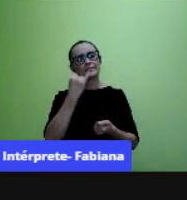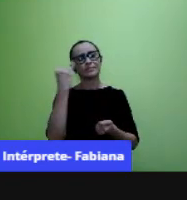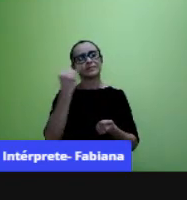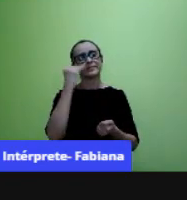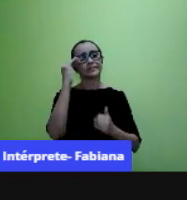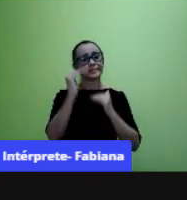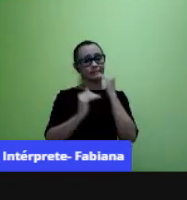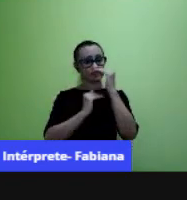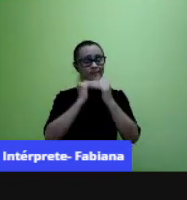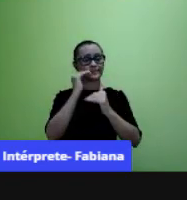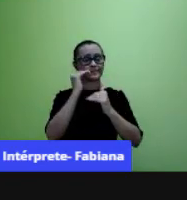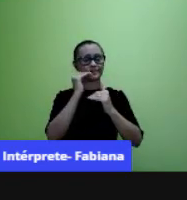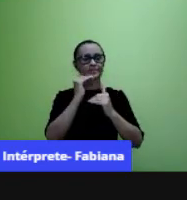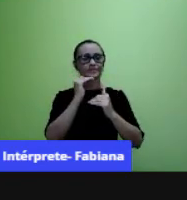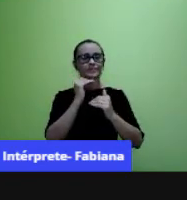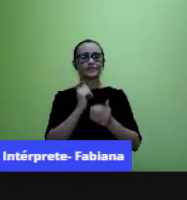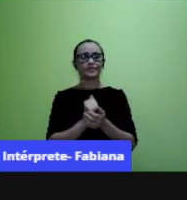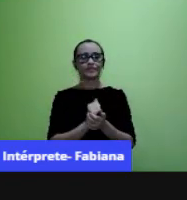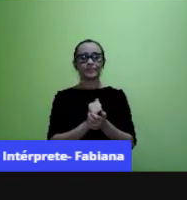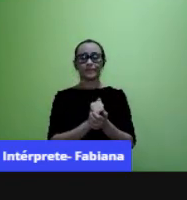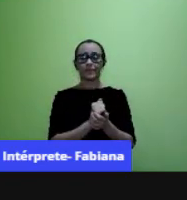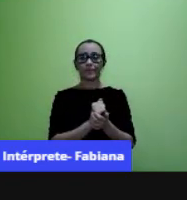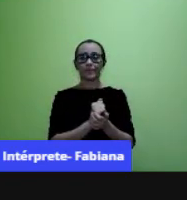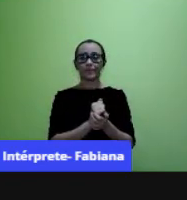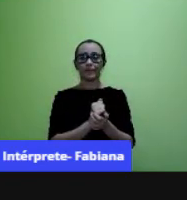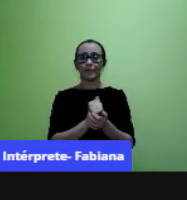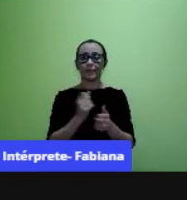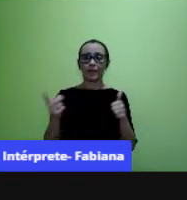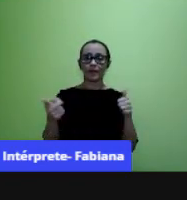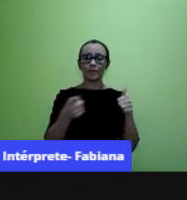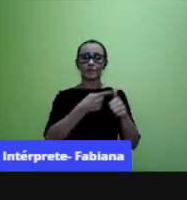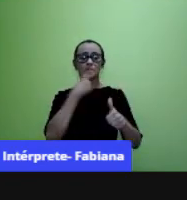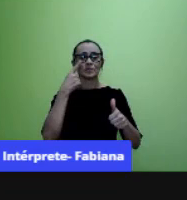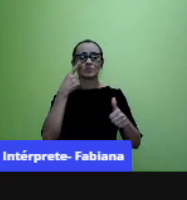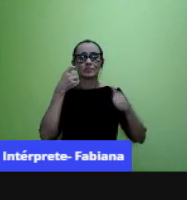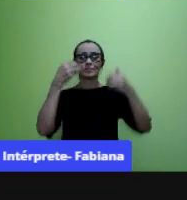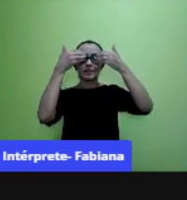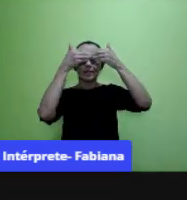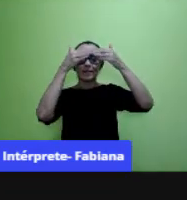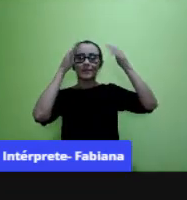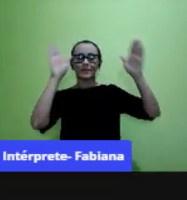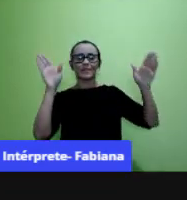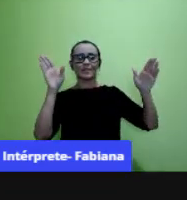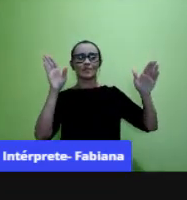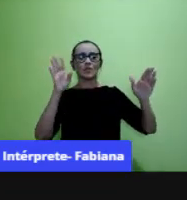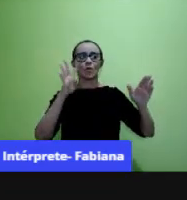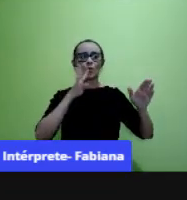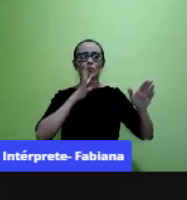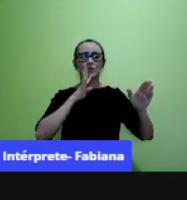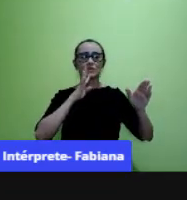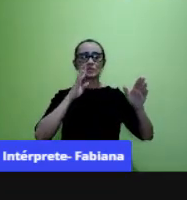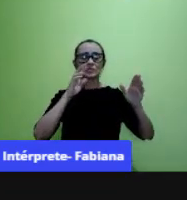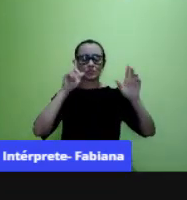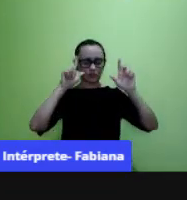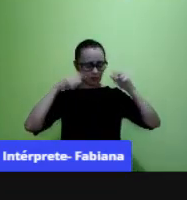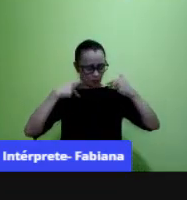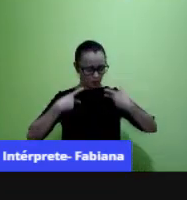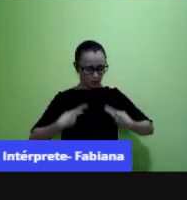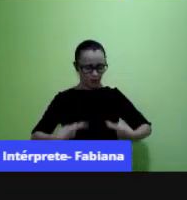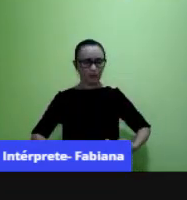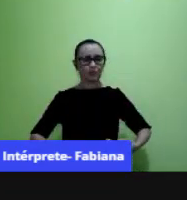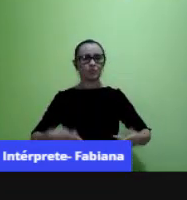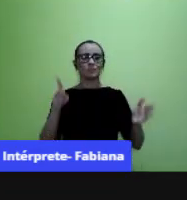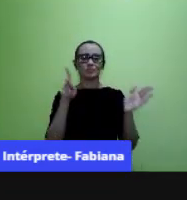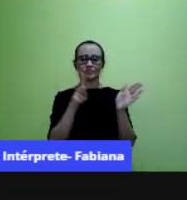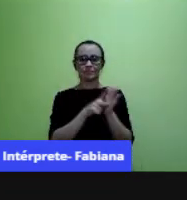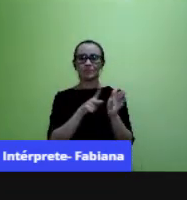eu quero ampliar o conhecimento dessas crianças em relação ao seu próprio corpo, ao